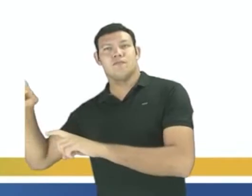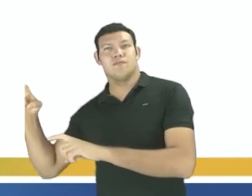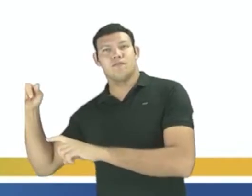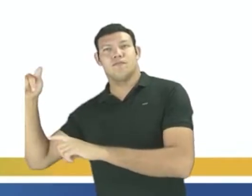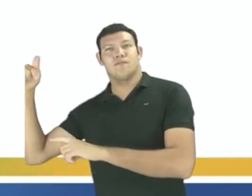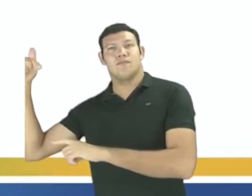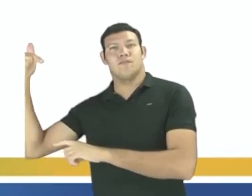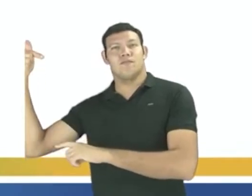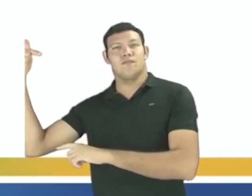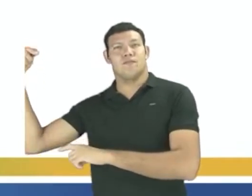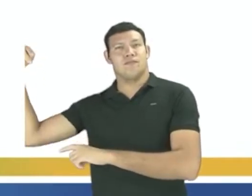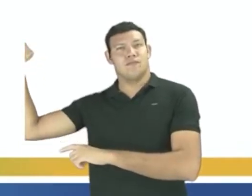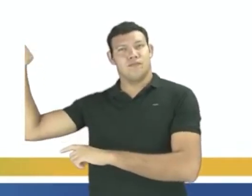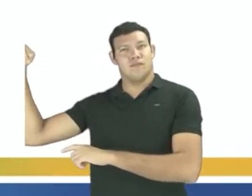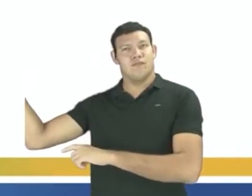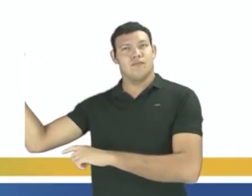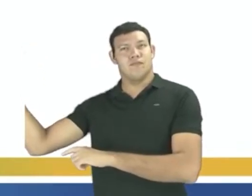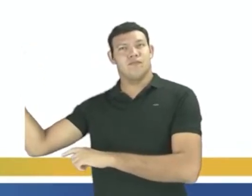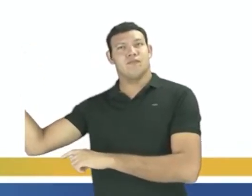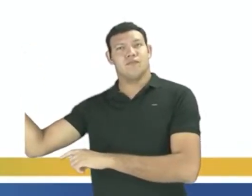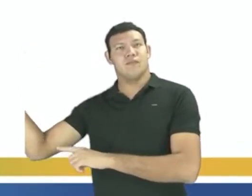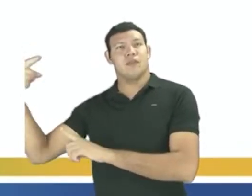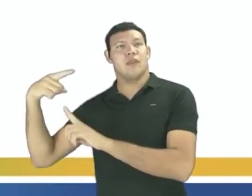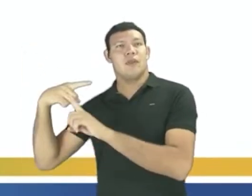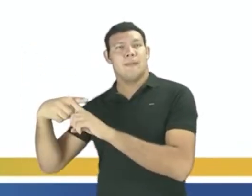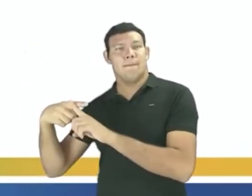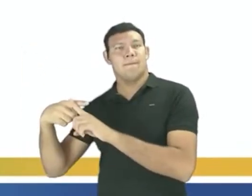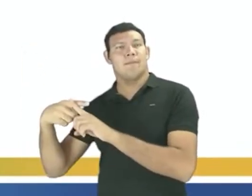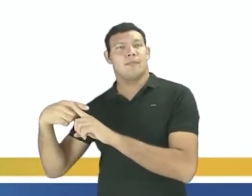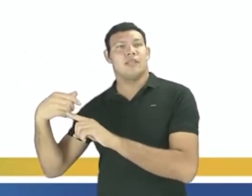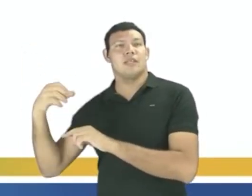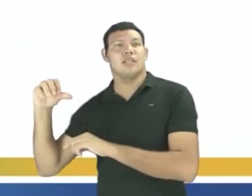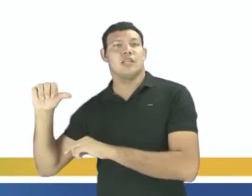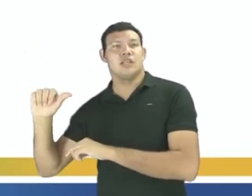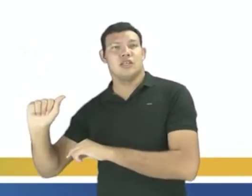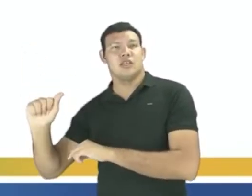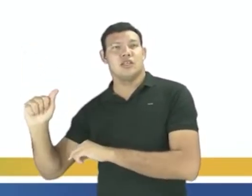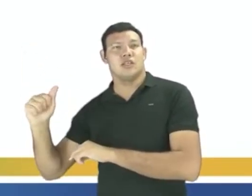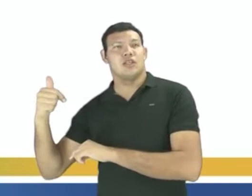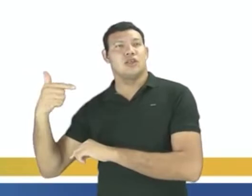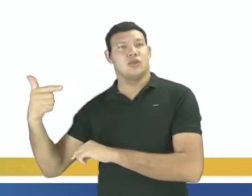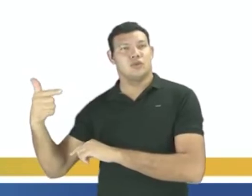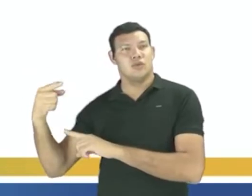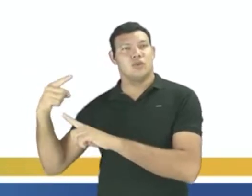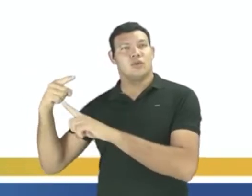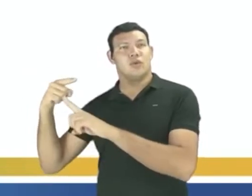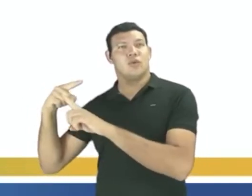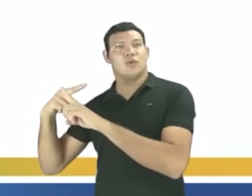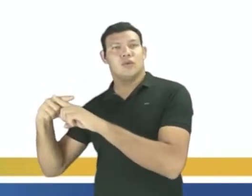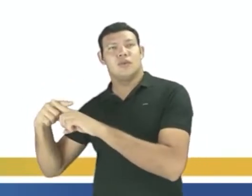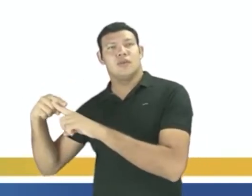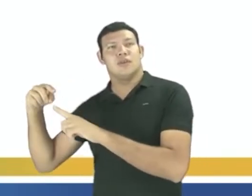A2 vezes x enésimo menos 2, mais redicência,